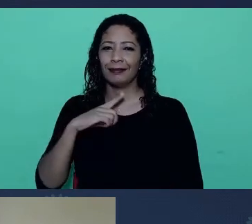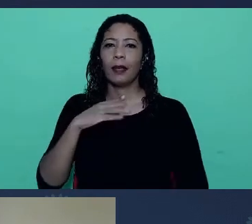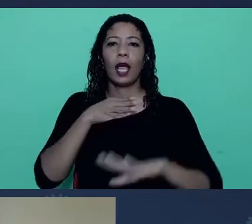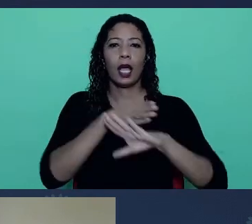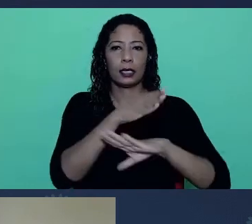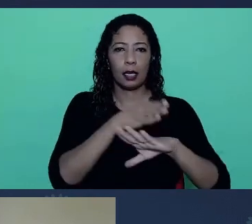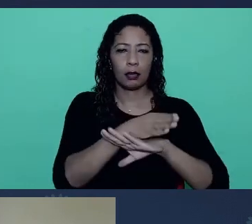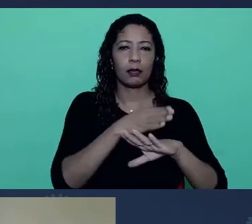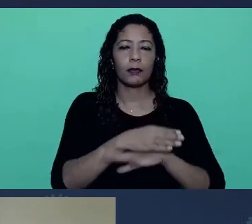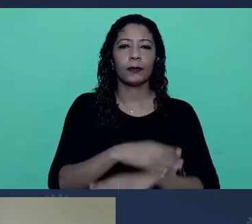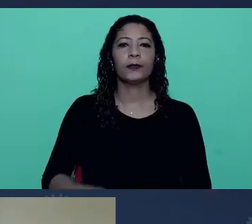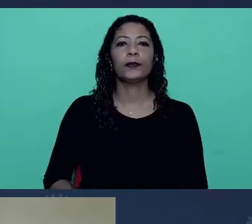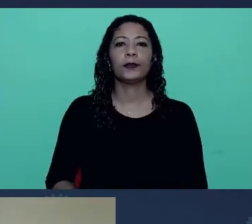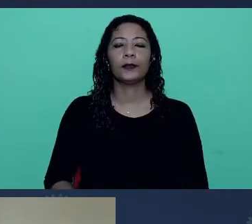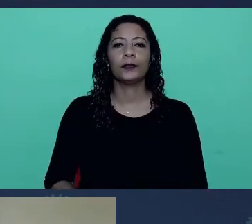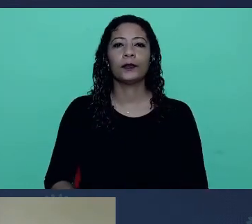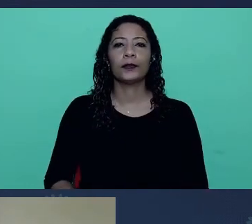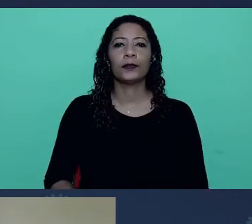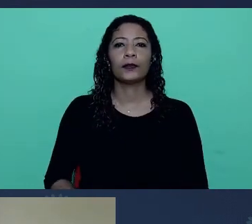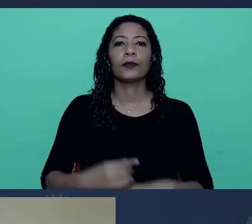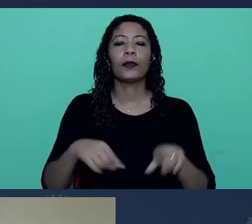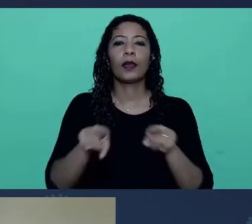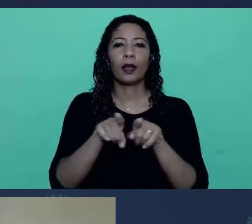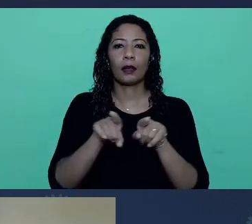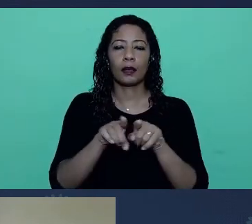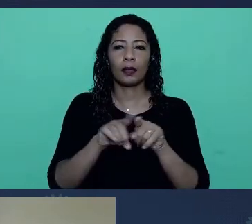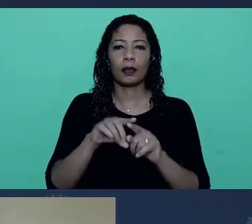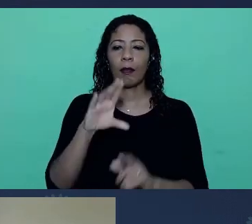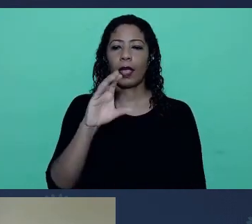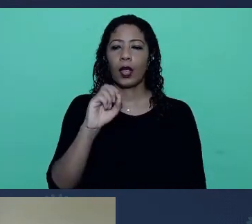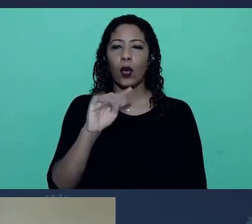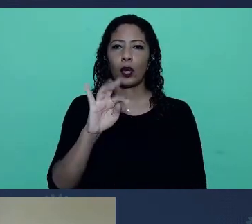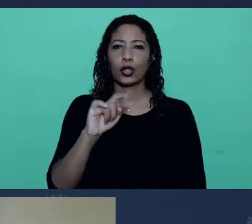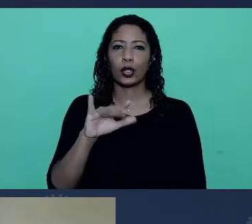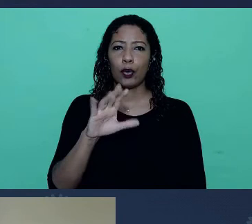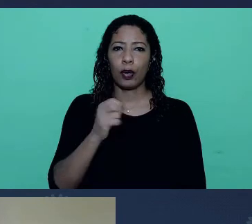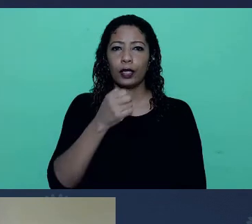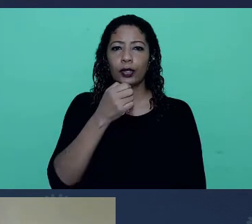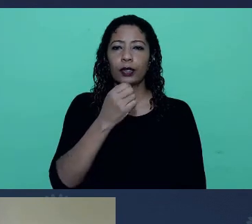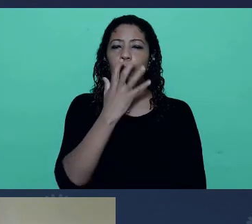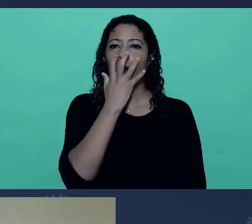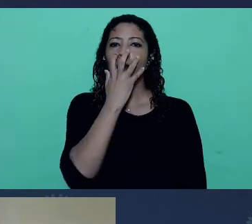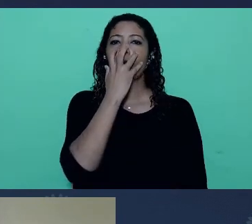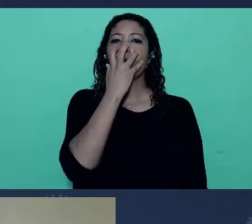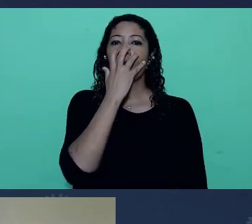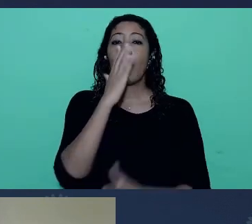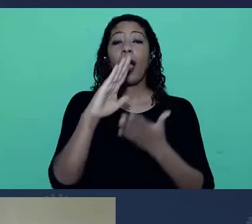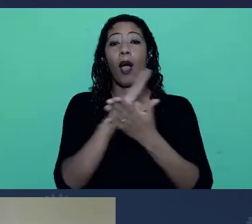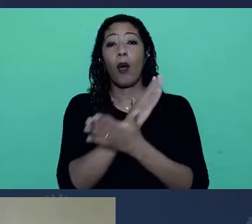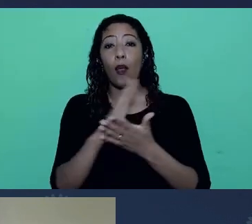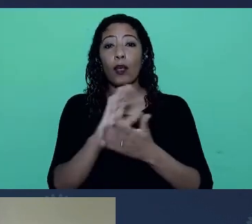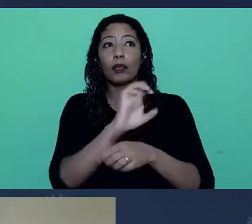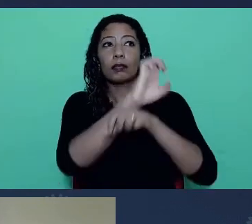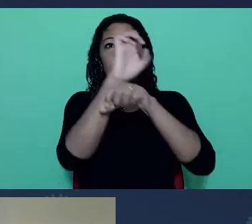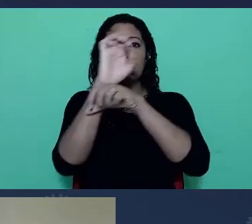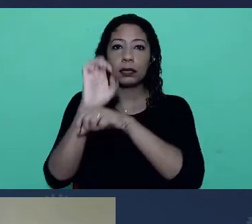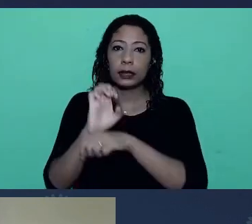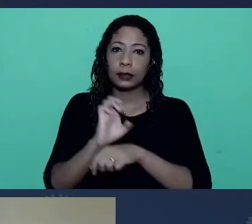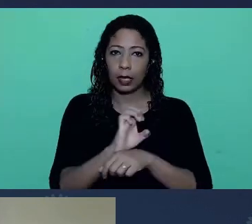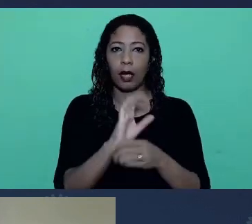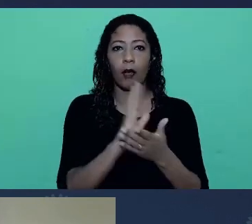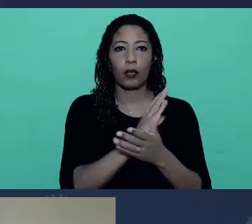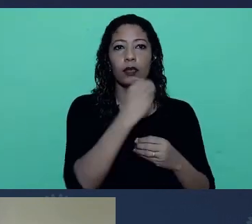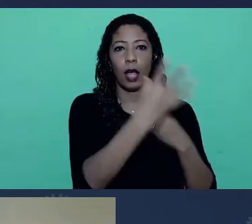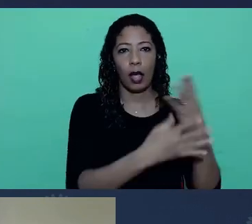sim. Corticoide inalatório com beta-2 de longa, alguns estados fornecem, por exemplo, aqui no Paraná fornece, São Paulo